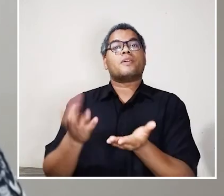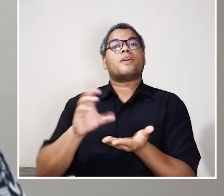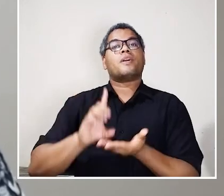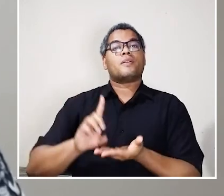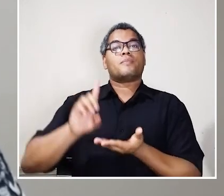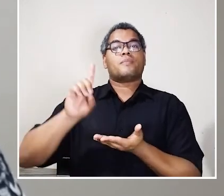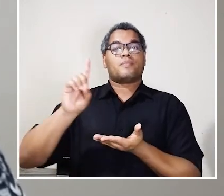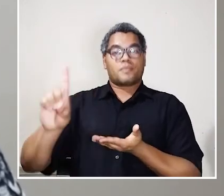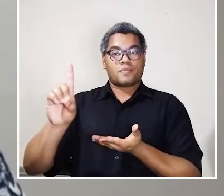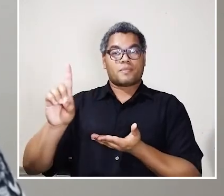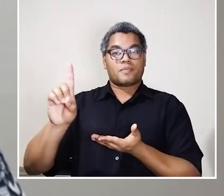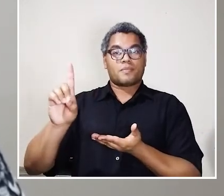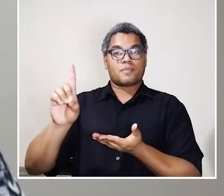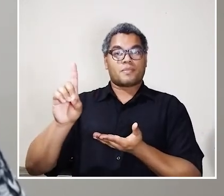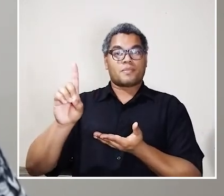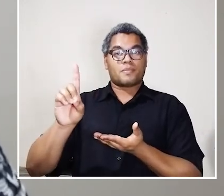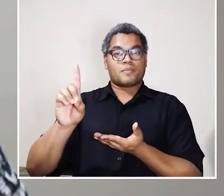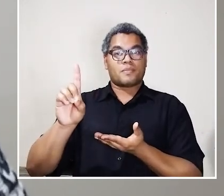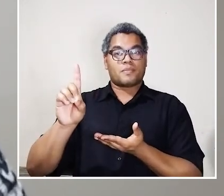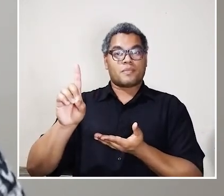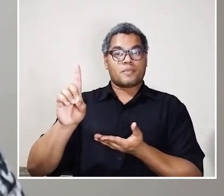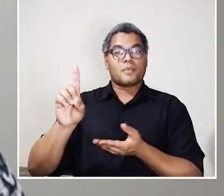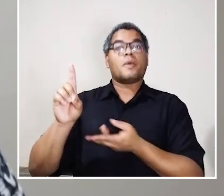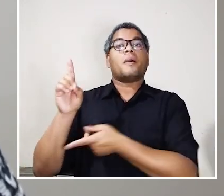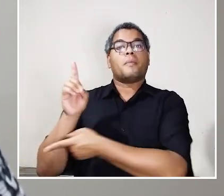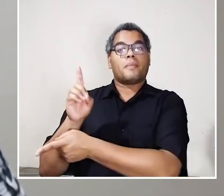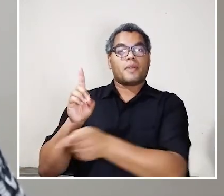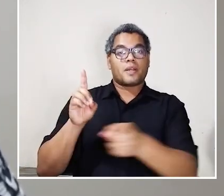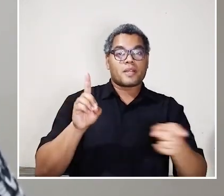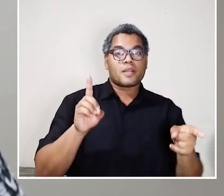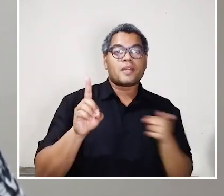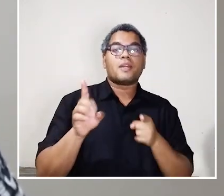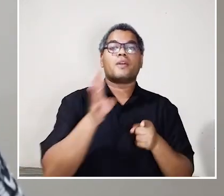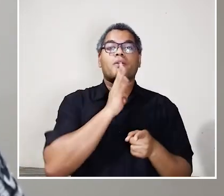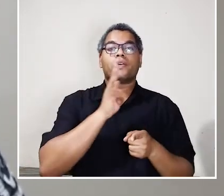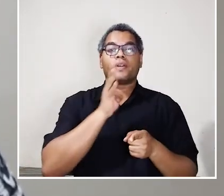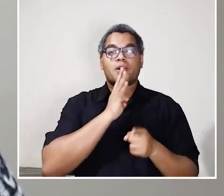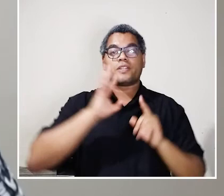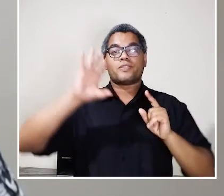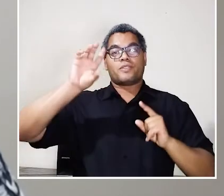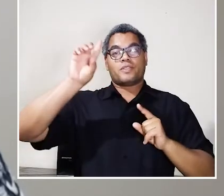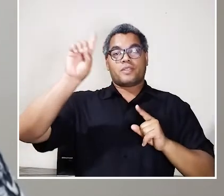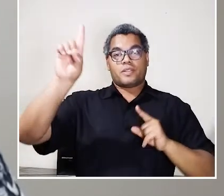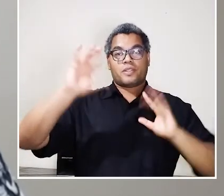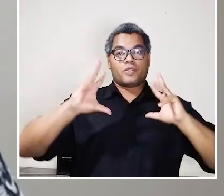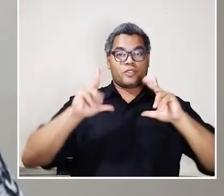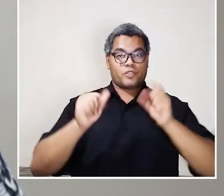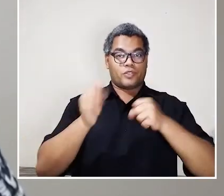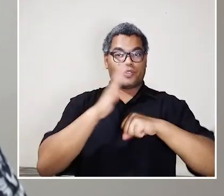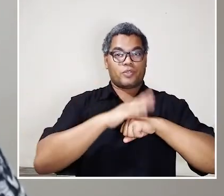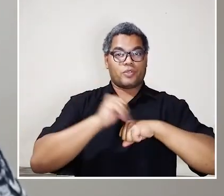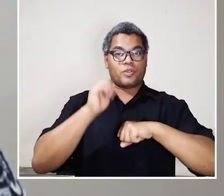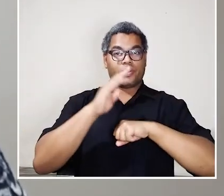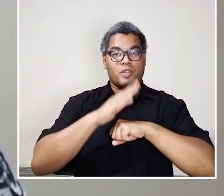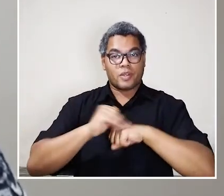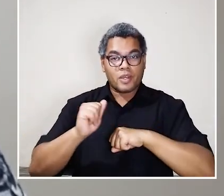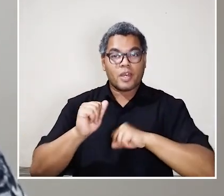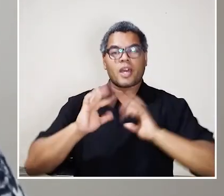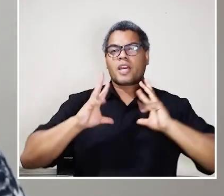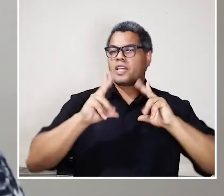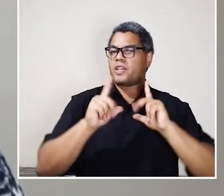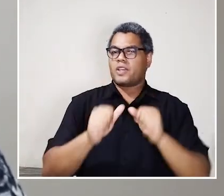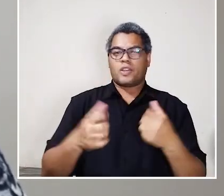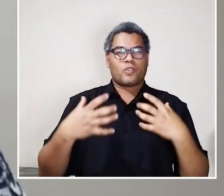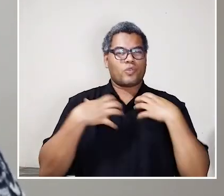utilizando a palavra de Deus, para que eles conheçam também o Deus de toda consolação, que nos consola